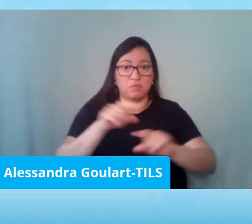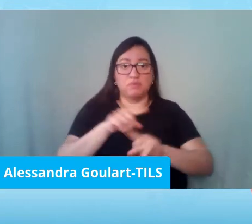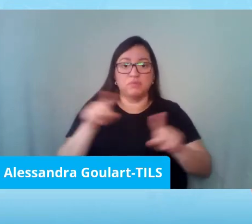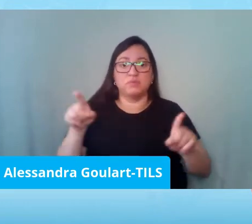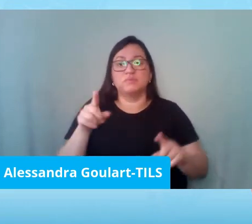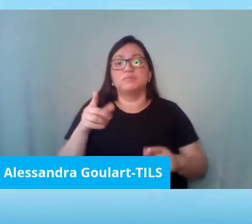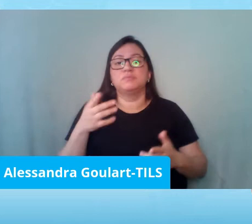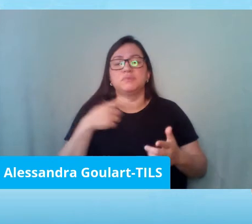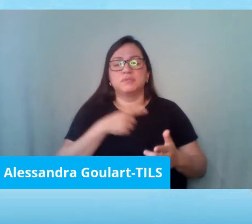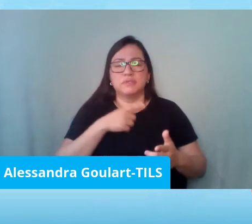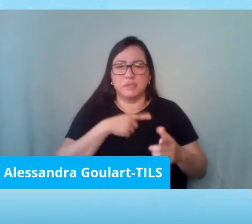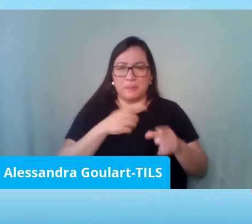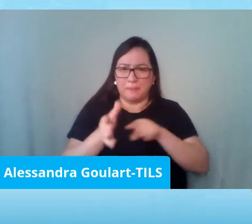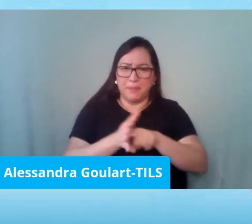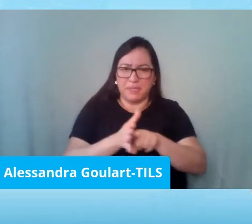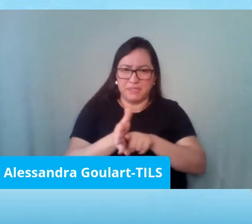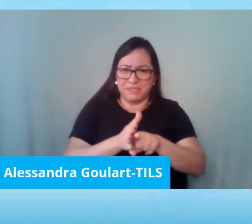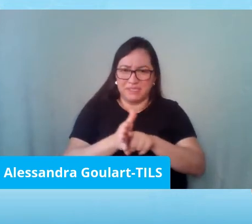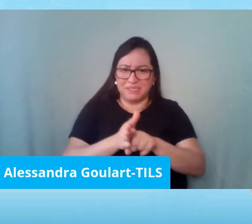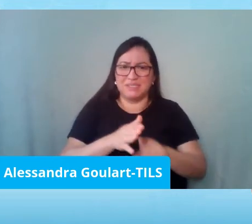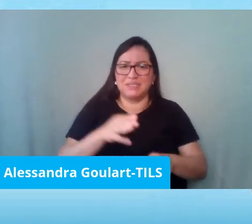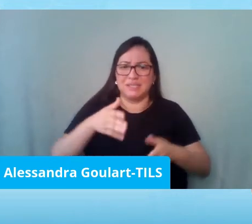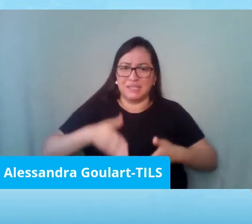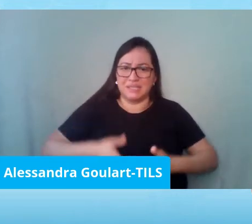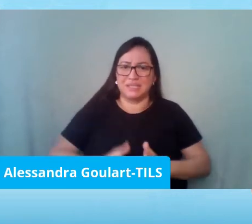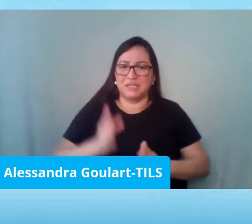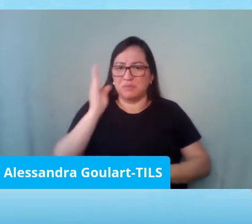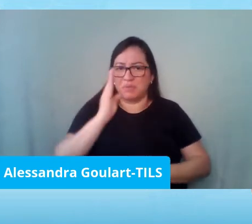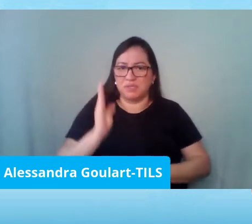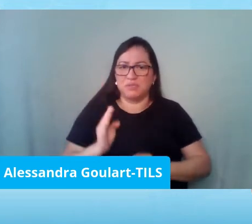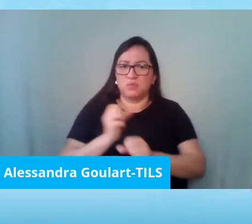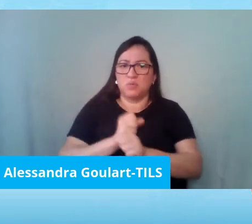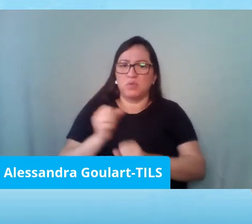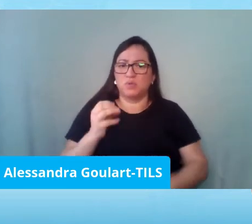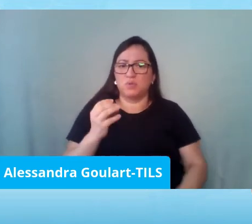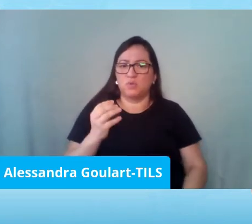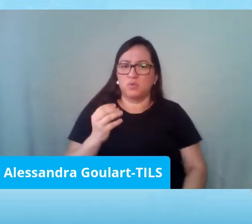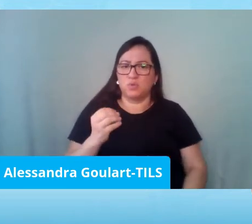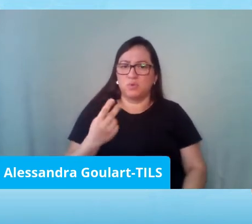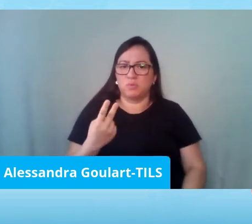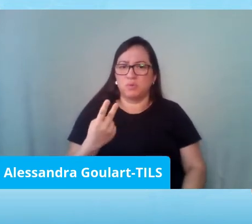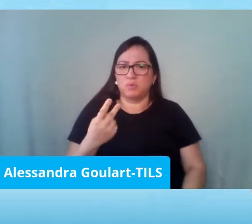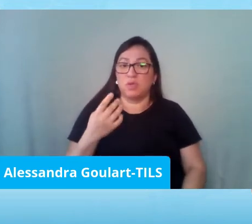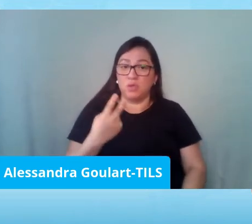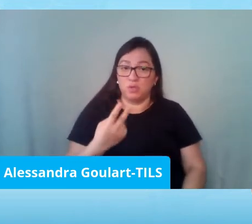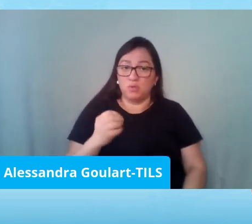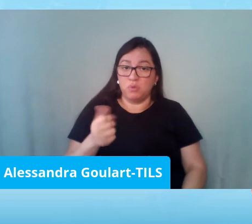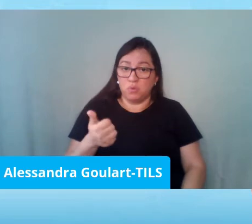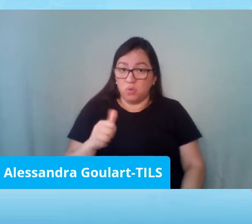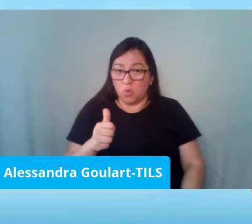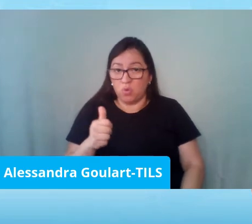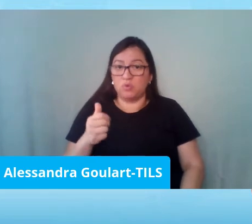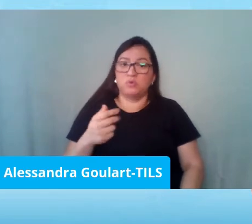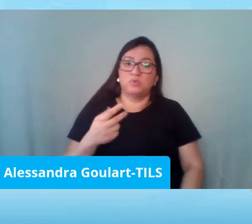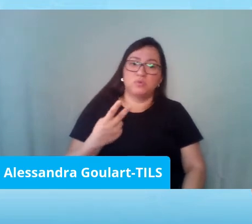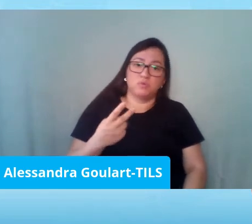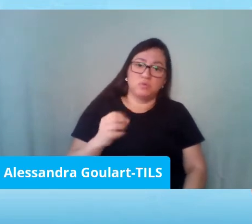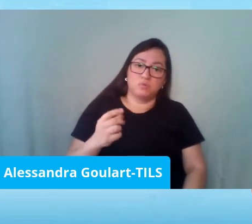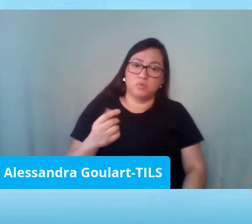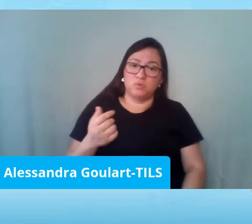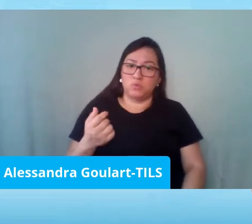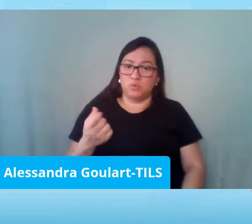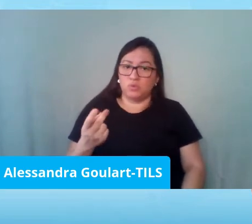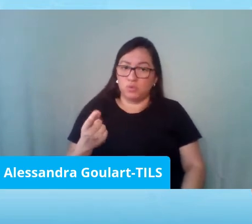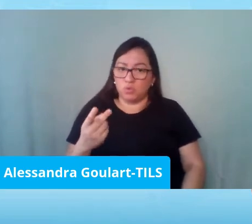no Brasil, que foi um inquérito que foi realizado em 2011, 2012, que agora até está para sair um novo, né? Mas por enquanto os dados que a gente tem